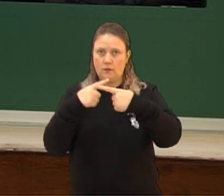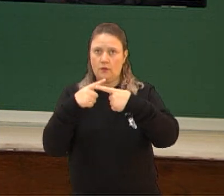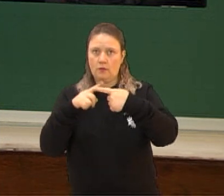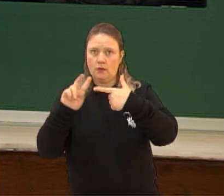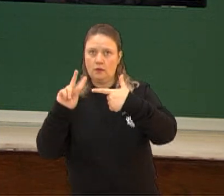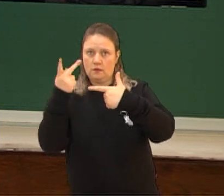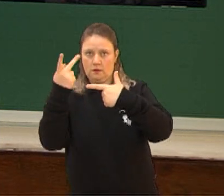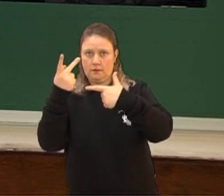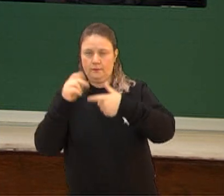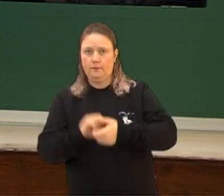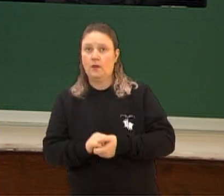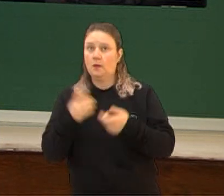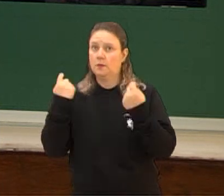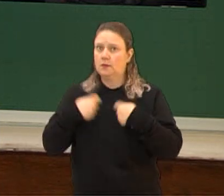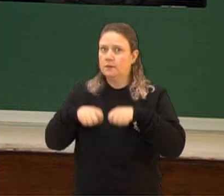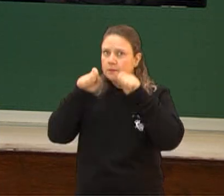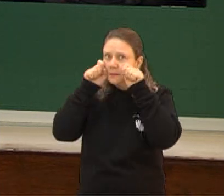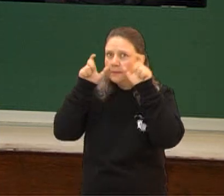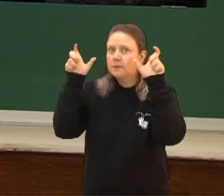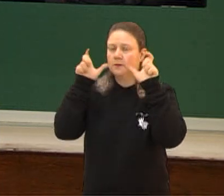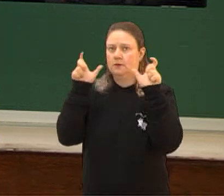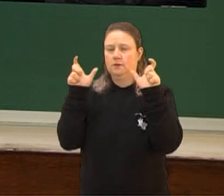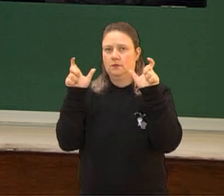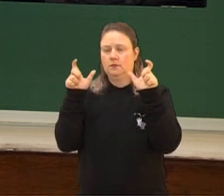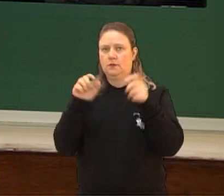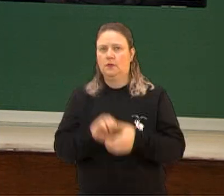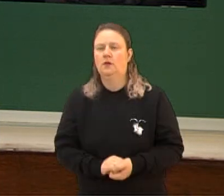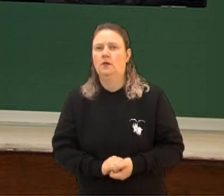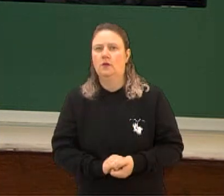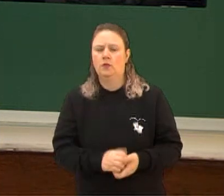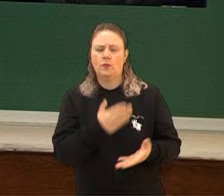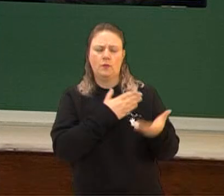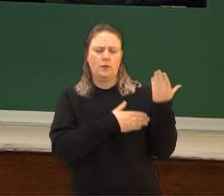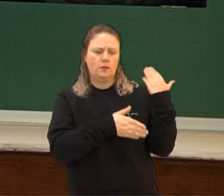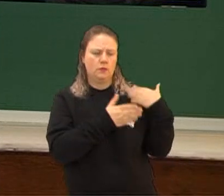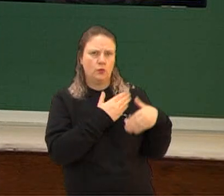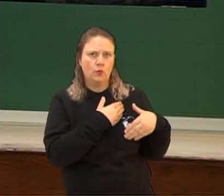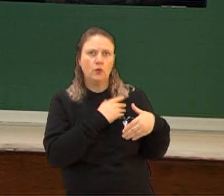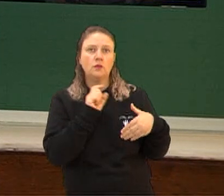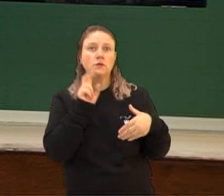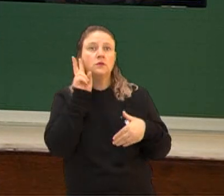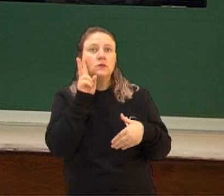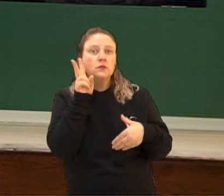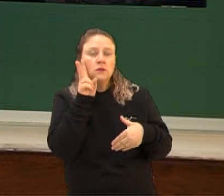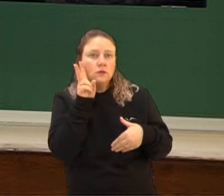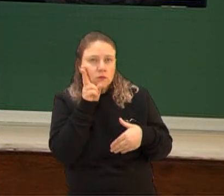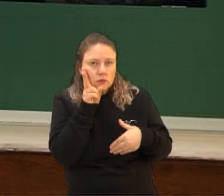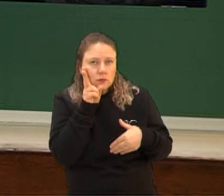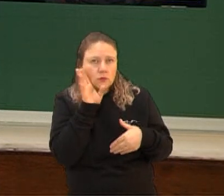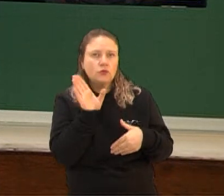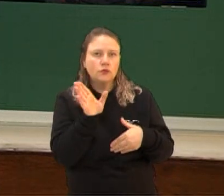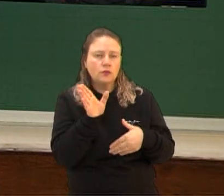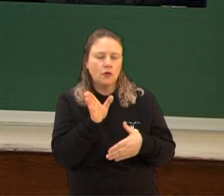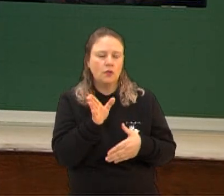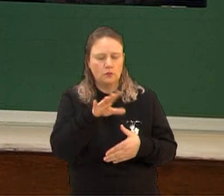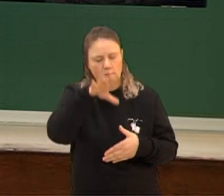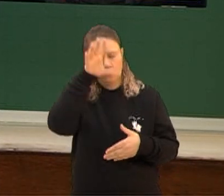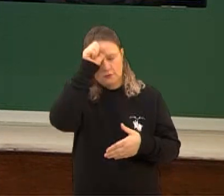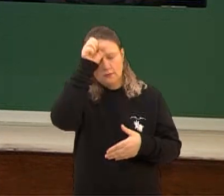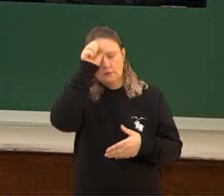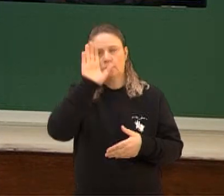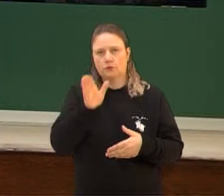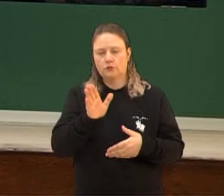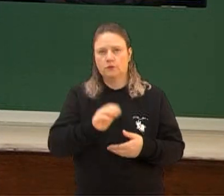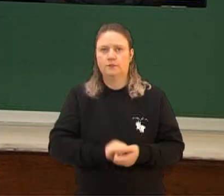atenção nessas fórmulas de geometria lá da sua geometria plana, das figuras planas, Não da geometria plana,